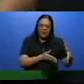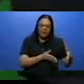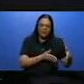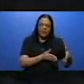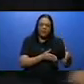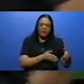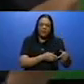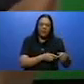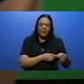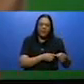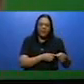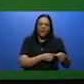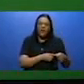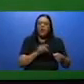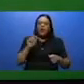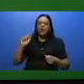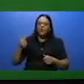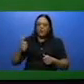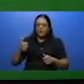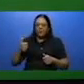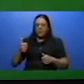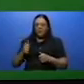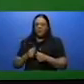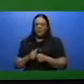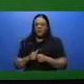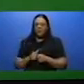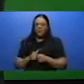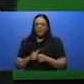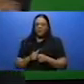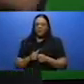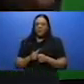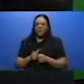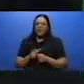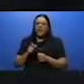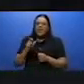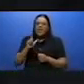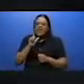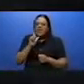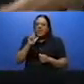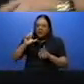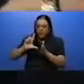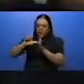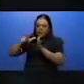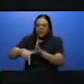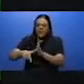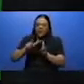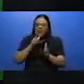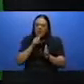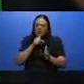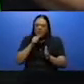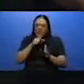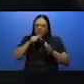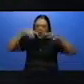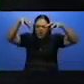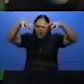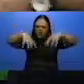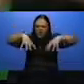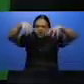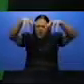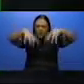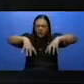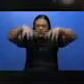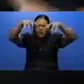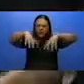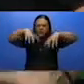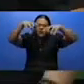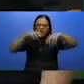Tá vendo? O que acontecia aqui, ó? Aqui tem os rios. Aí vinha a época da cheia, né? A enchente, como se fosse uma